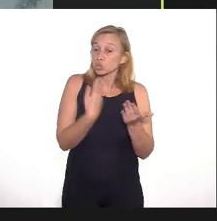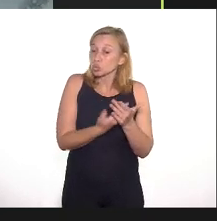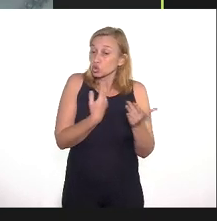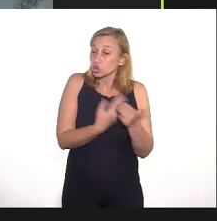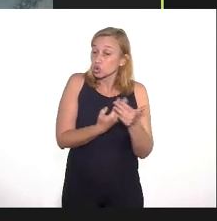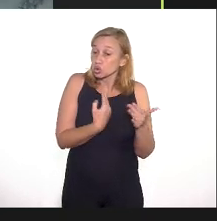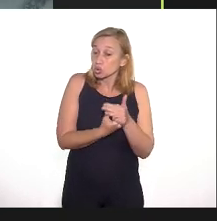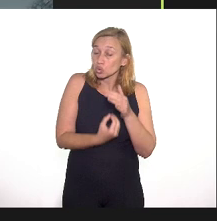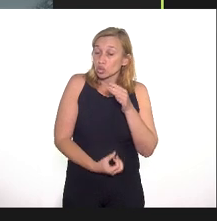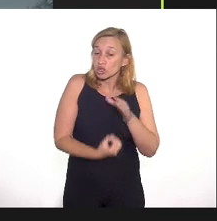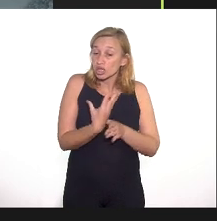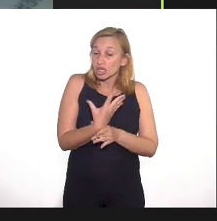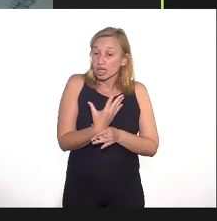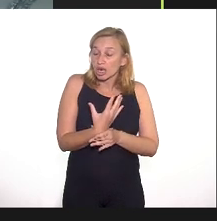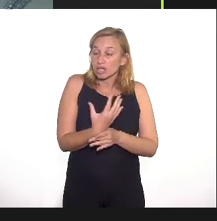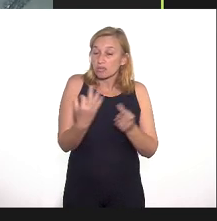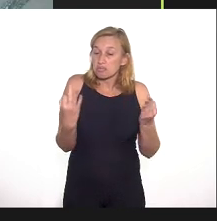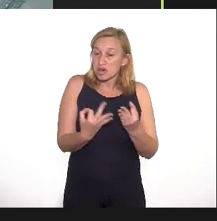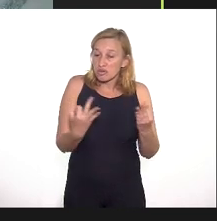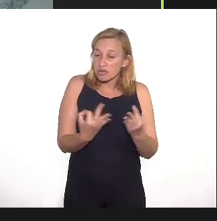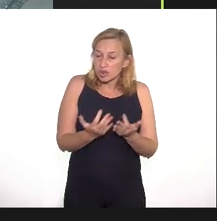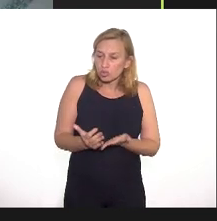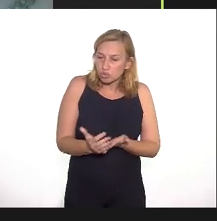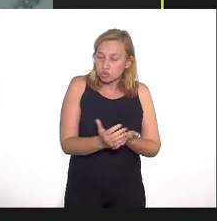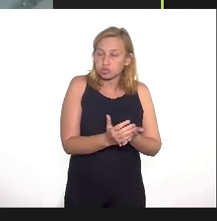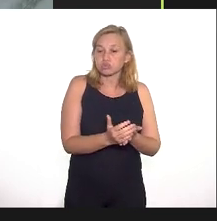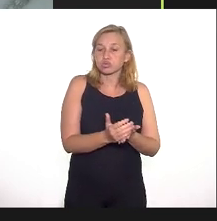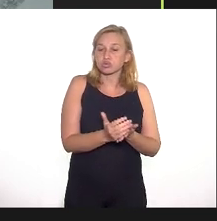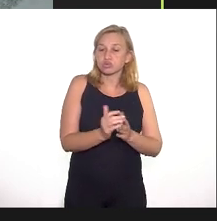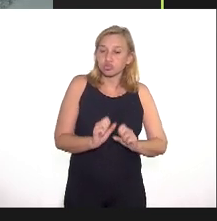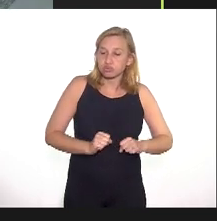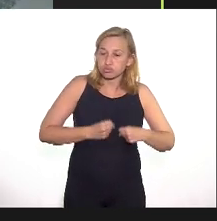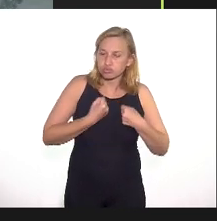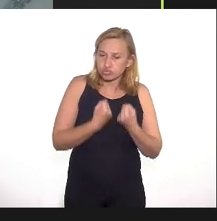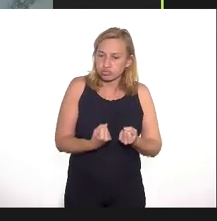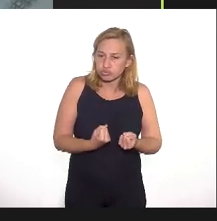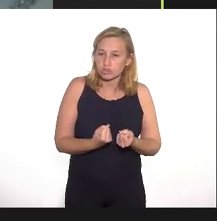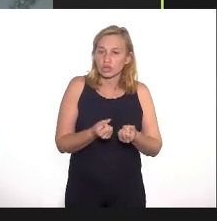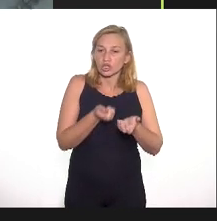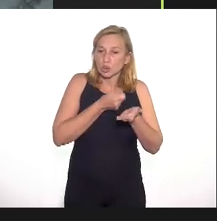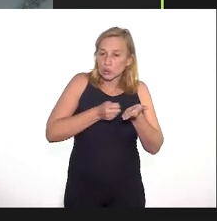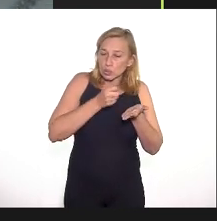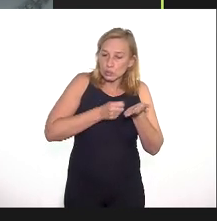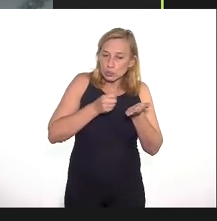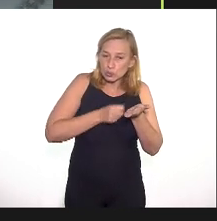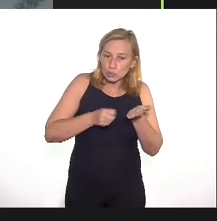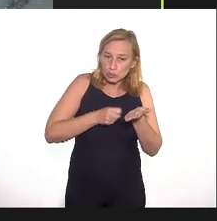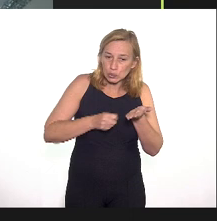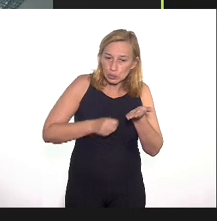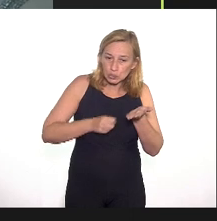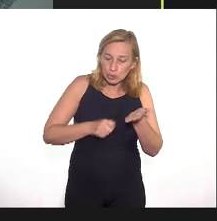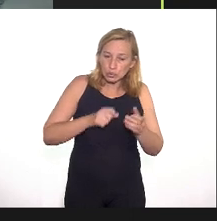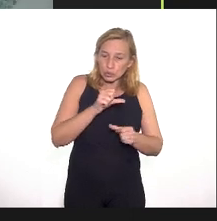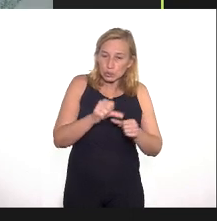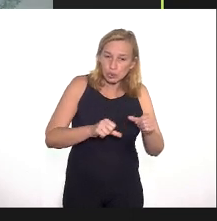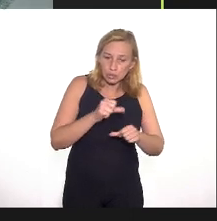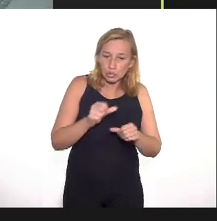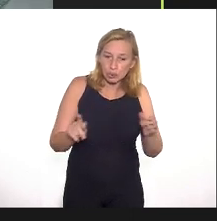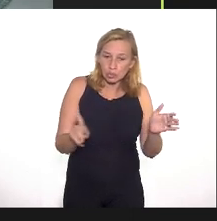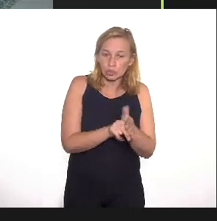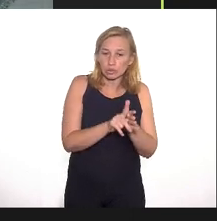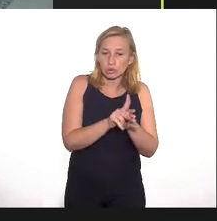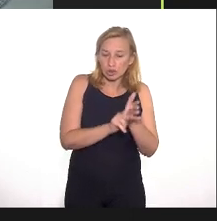feito de forma muito acurada, aprimorada, com fundamentações, aquilo, transformamos isso num projeto de lei. Ele está